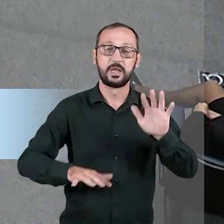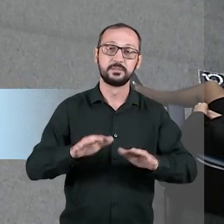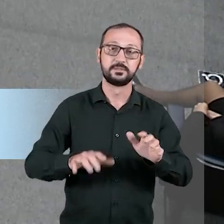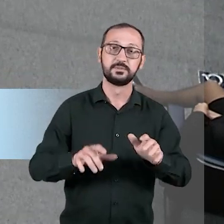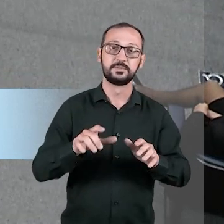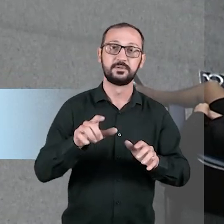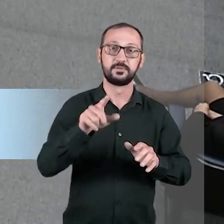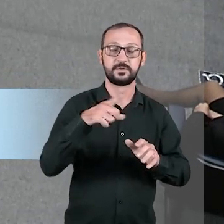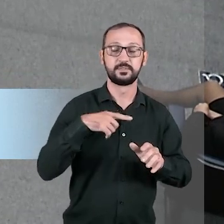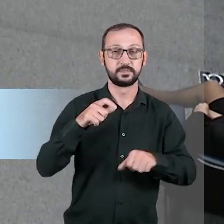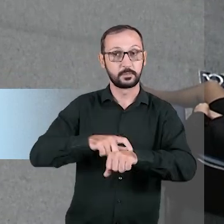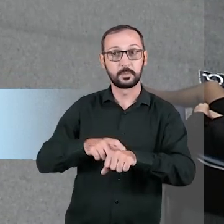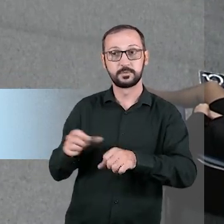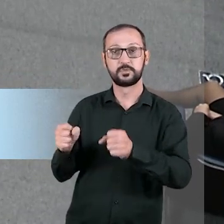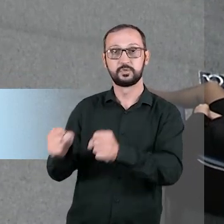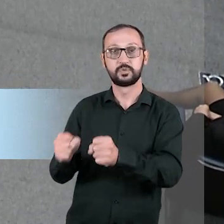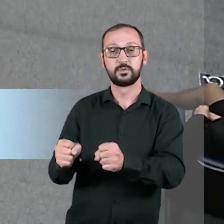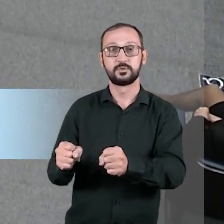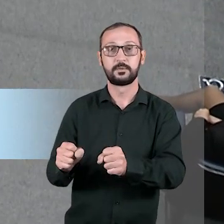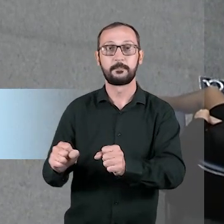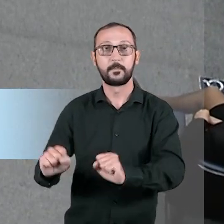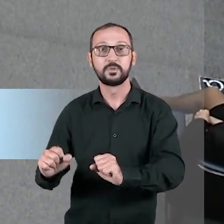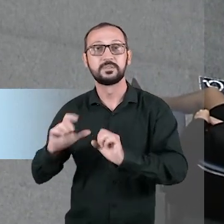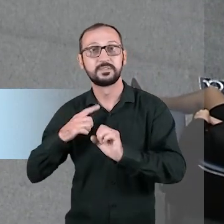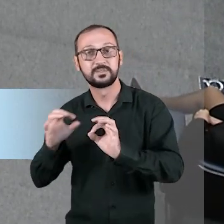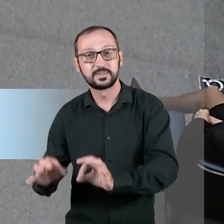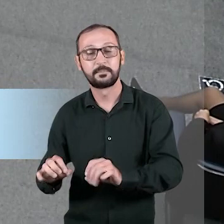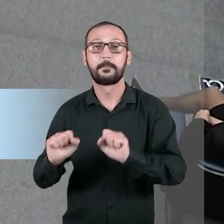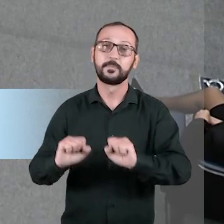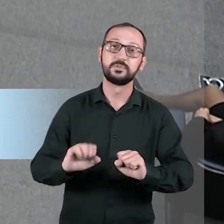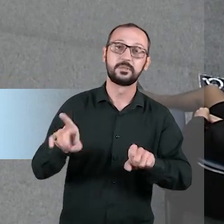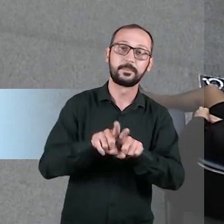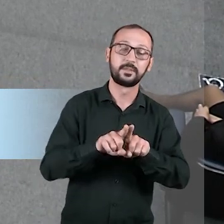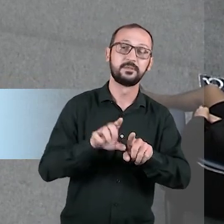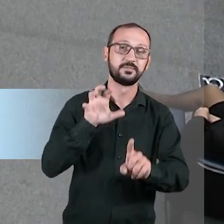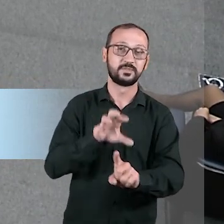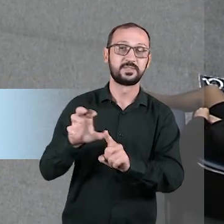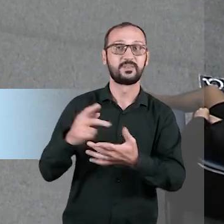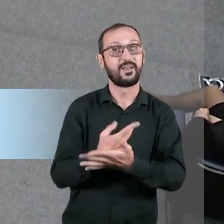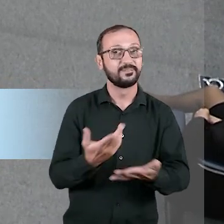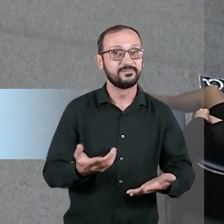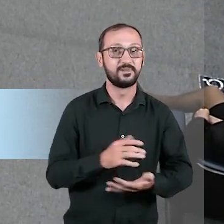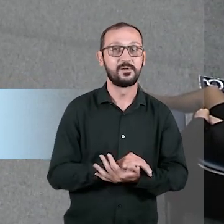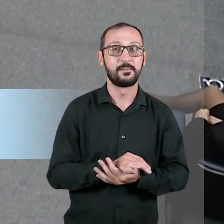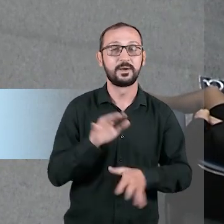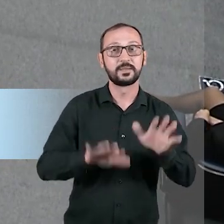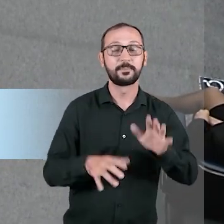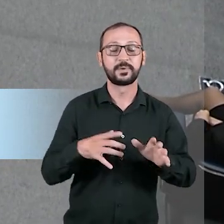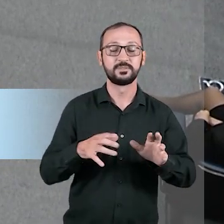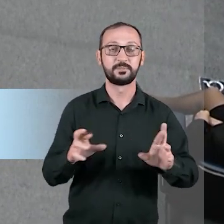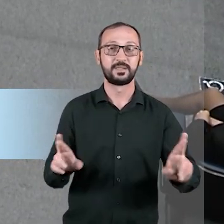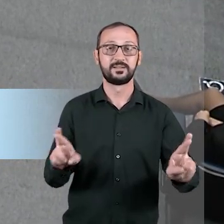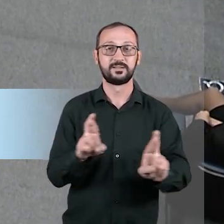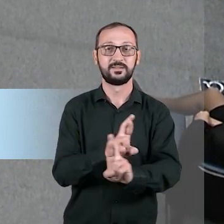Então, talvez o choque deu certo, mas podia dar errado também, entendeu? Mas são coisas, mas vem muito